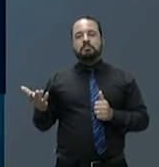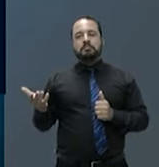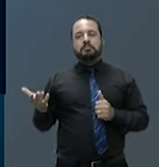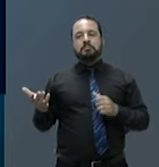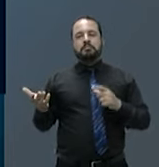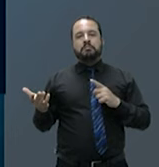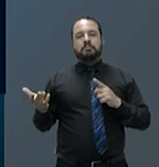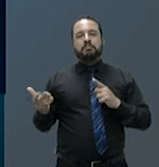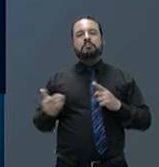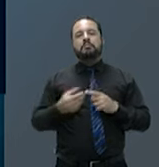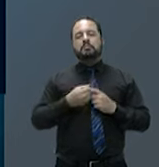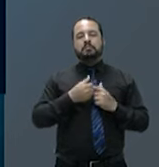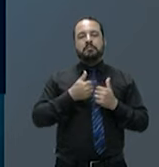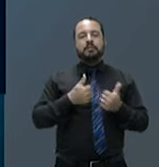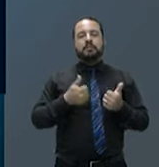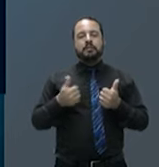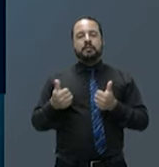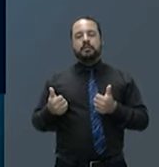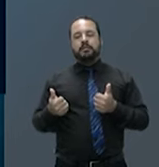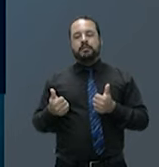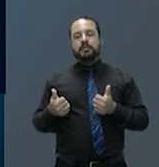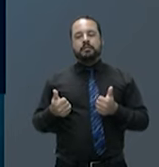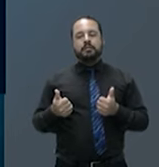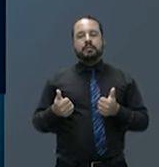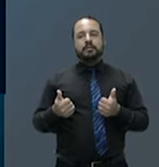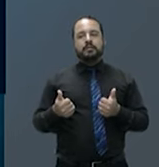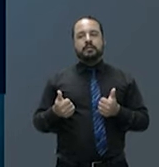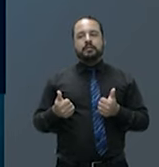Muito bem. Tem alguma coisa aqui?